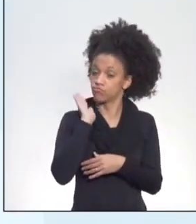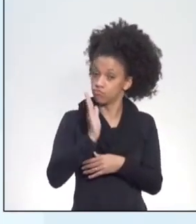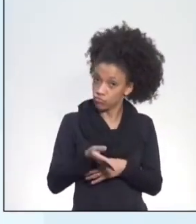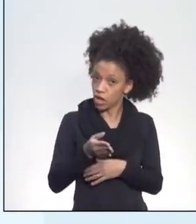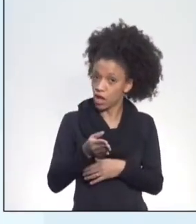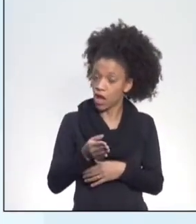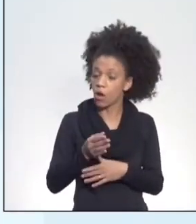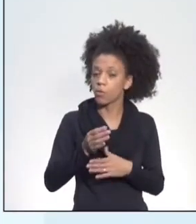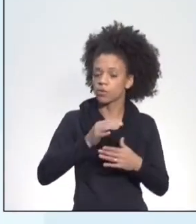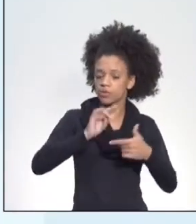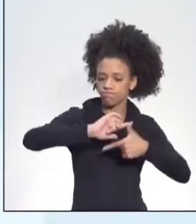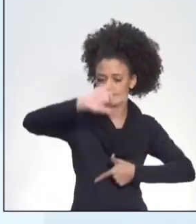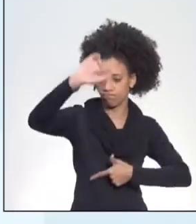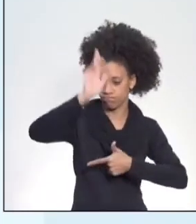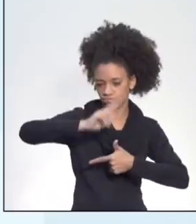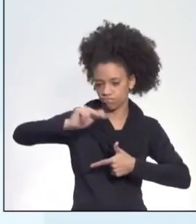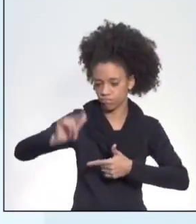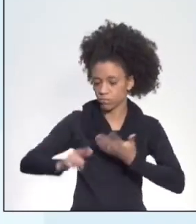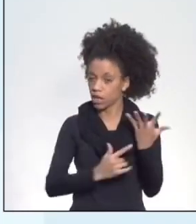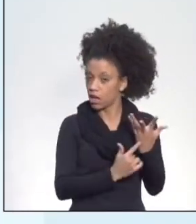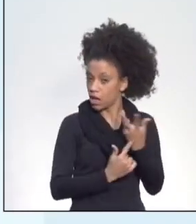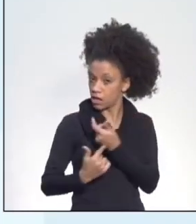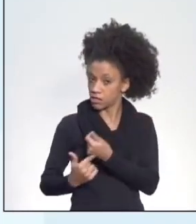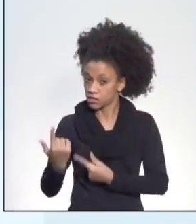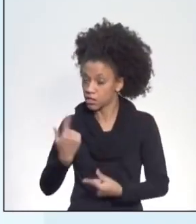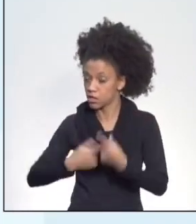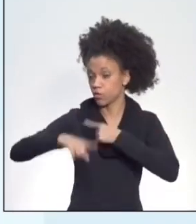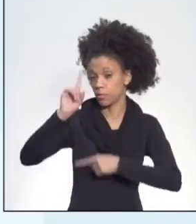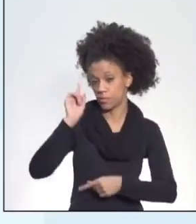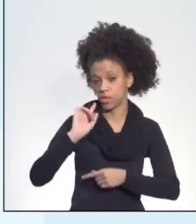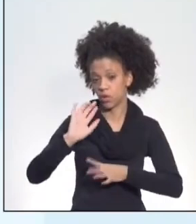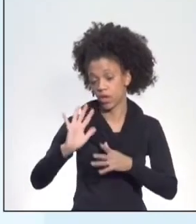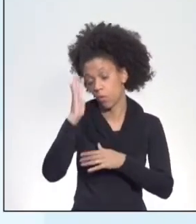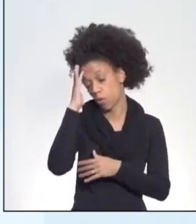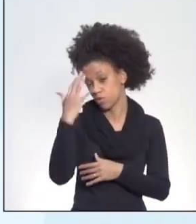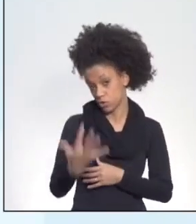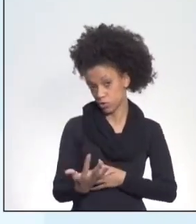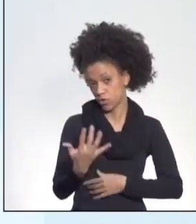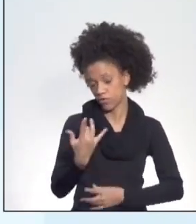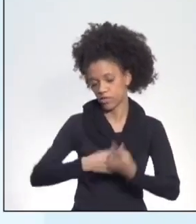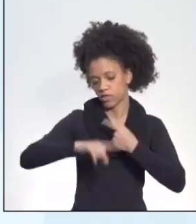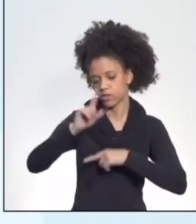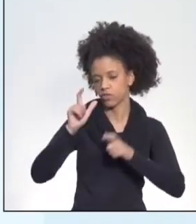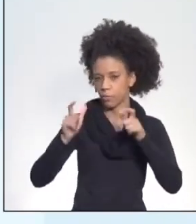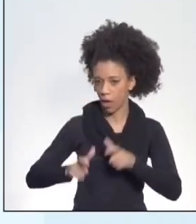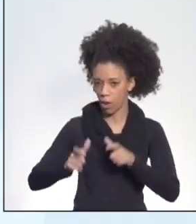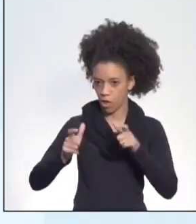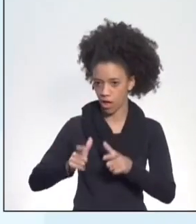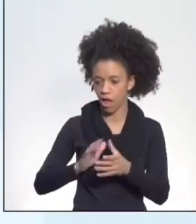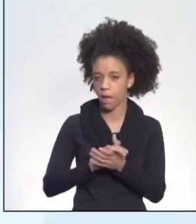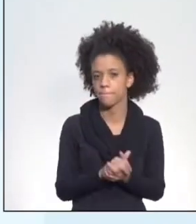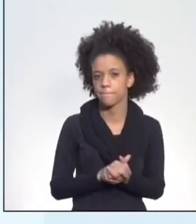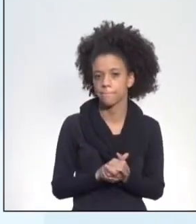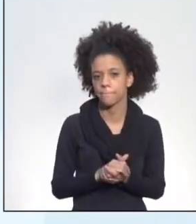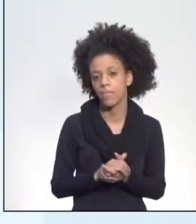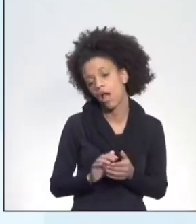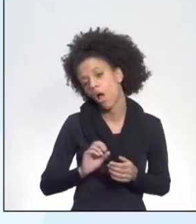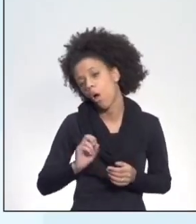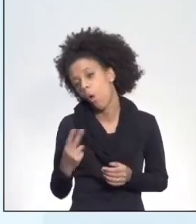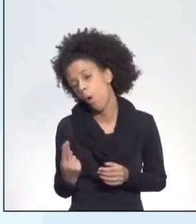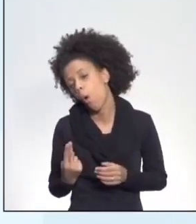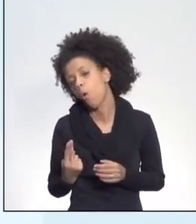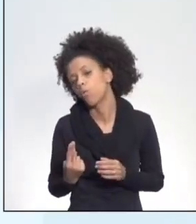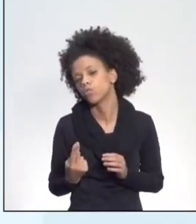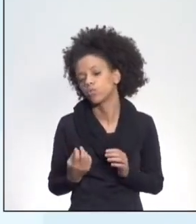intervenção artística, que é justamente quando a gente resolve revitalizar algum local, dar para ele, né, um